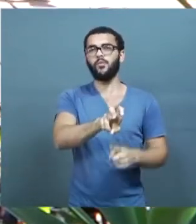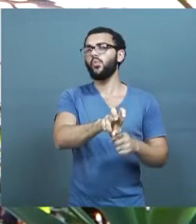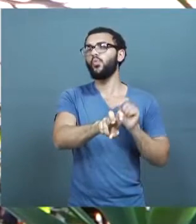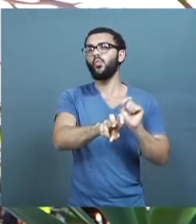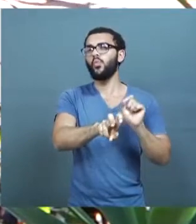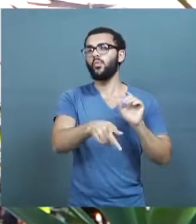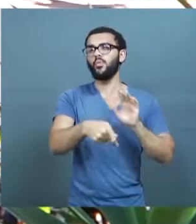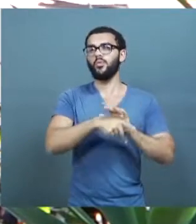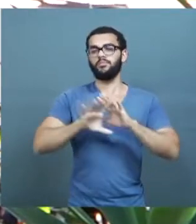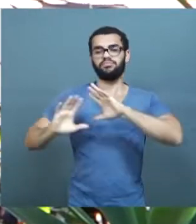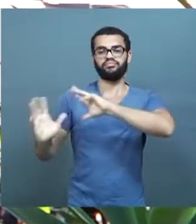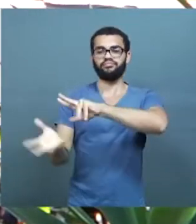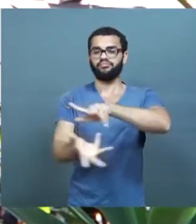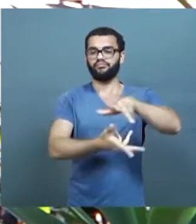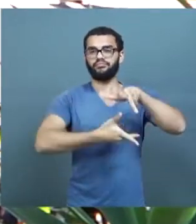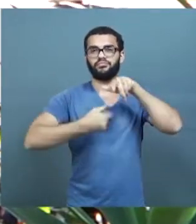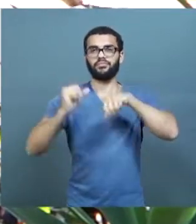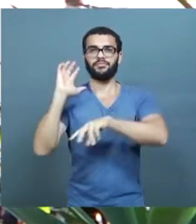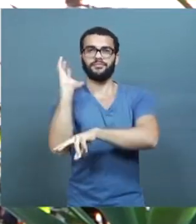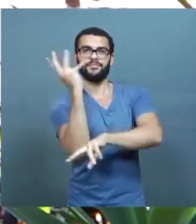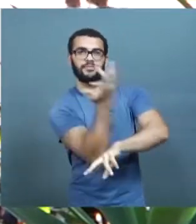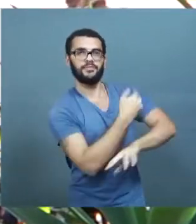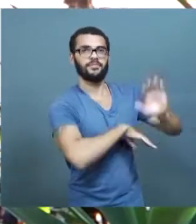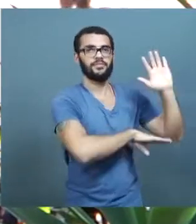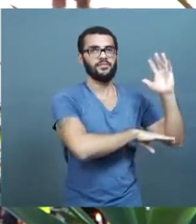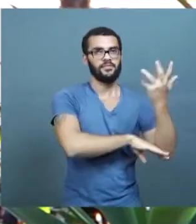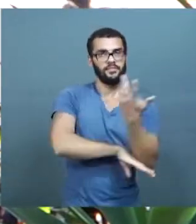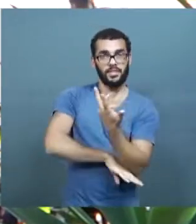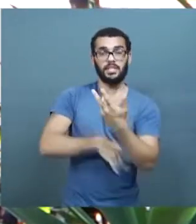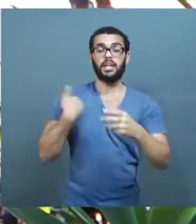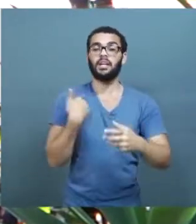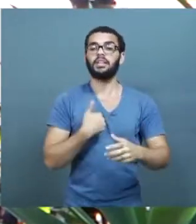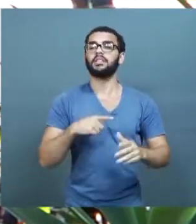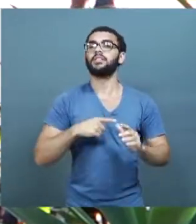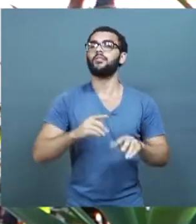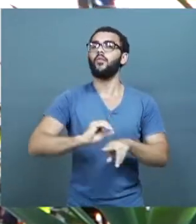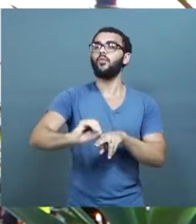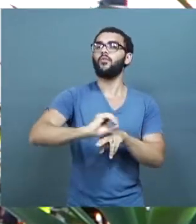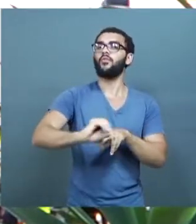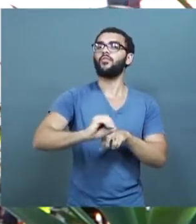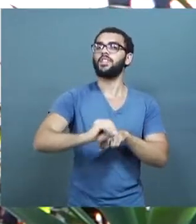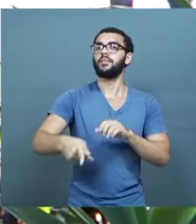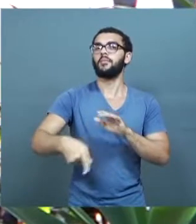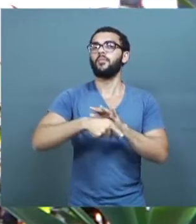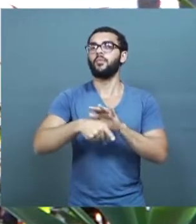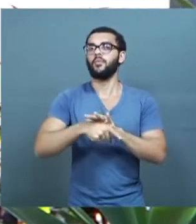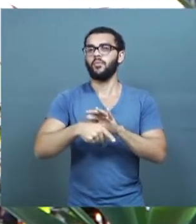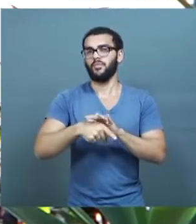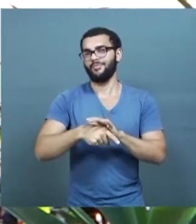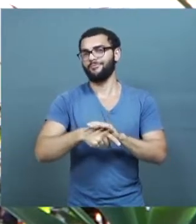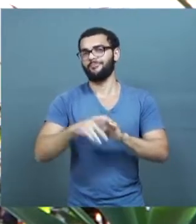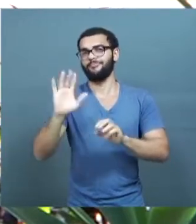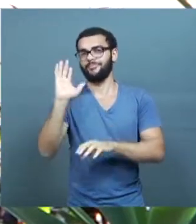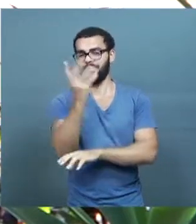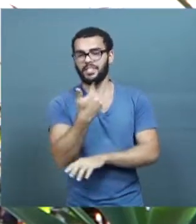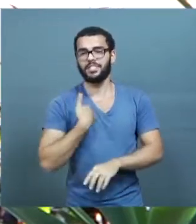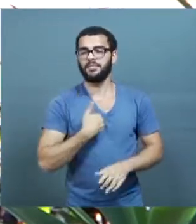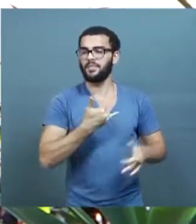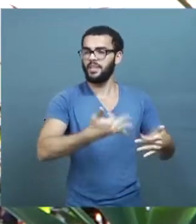Meio Ambiente. Então a gente levou uma oficina mais voltada para o meio ambiente, como separar o